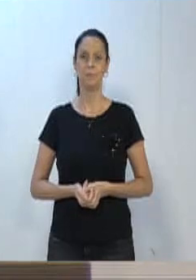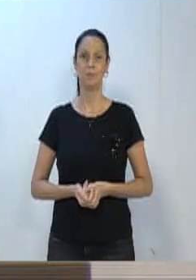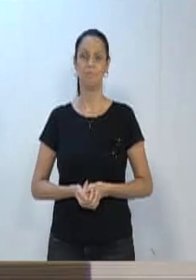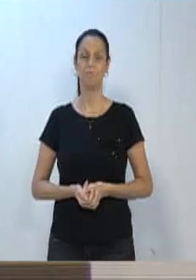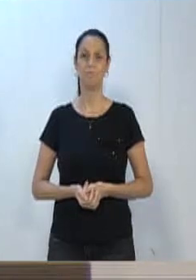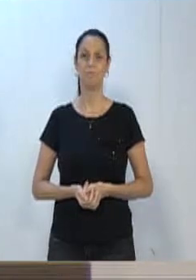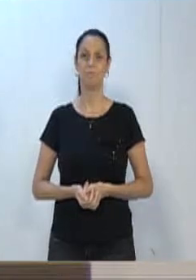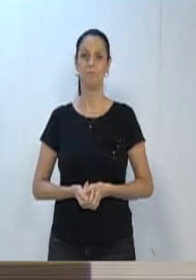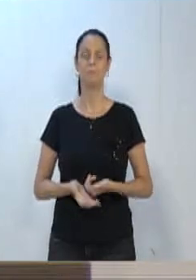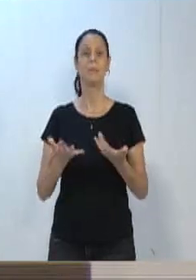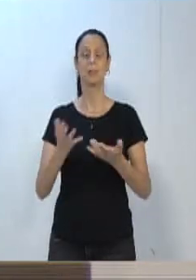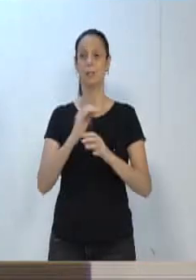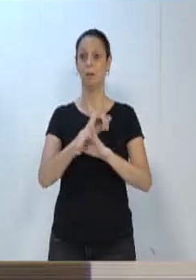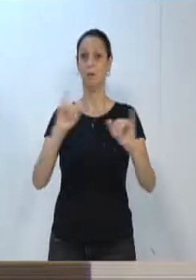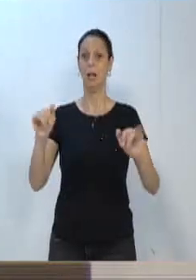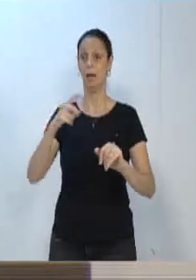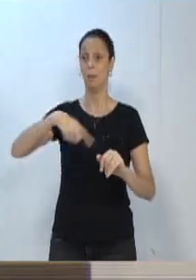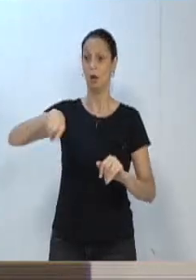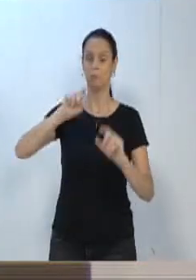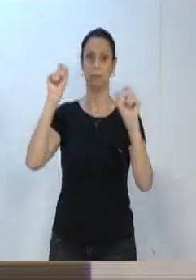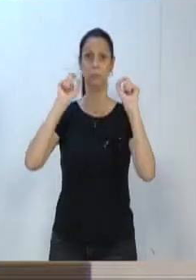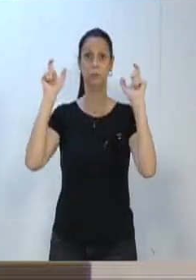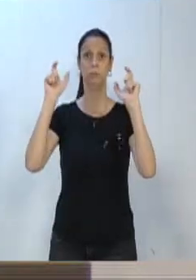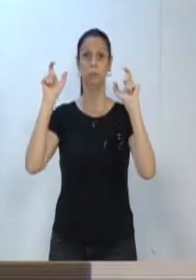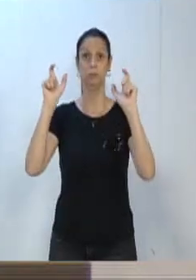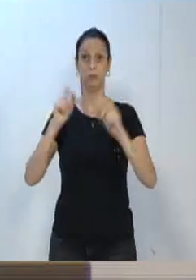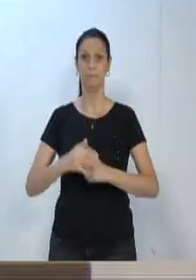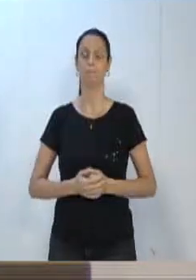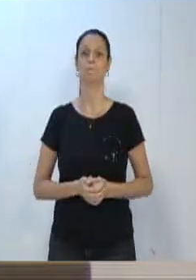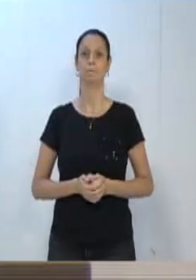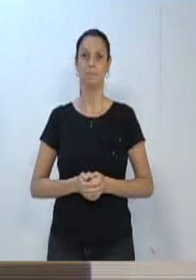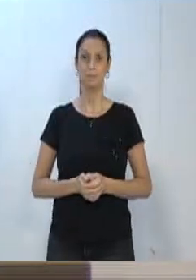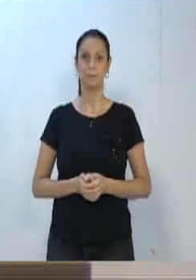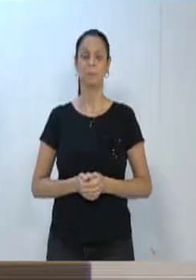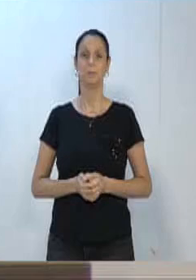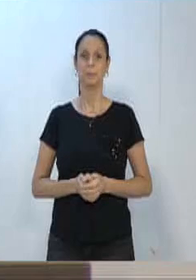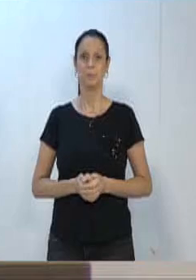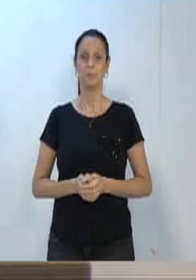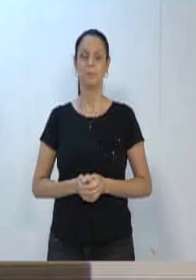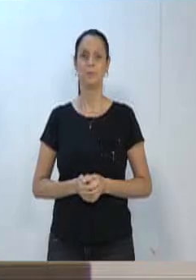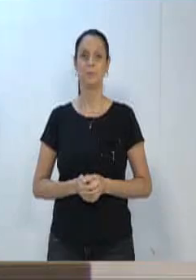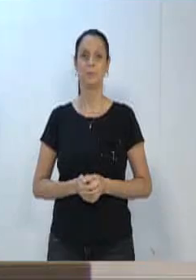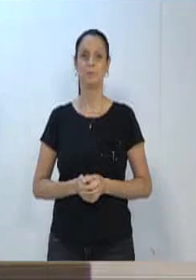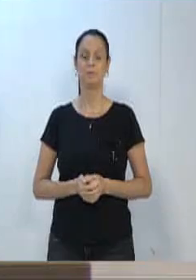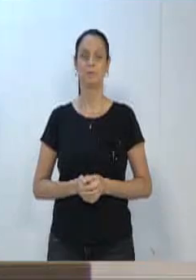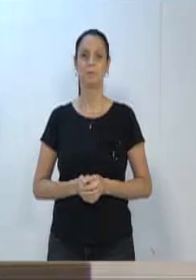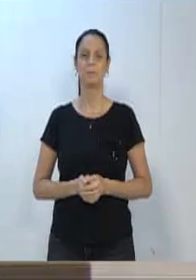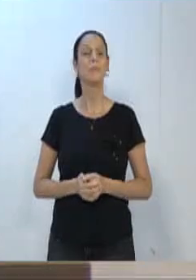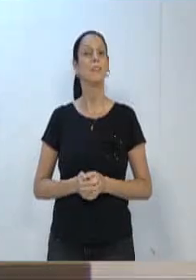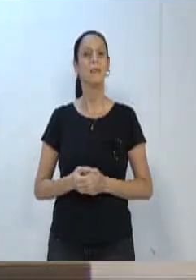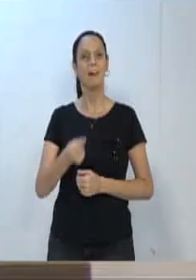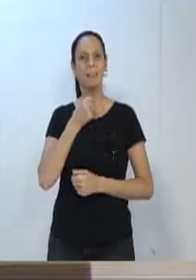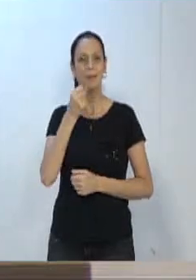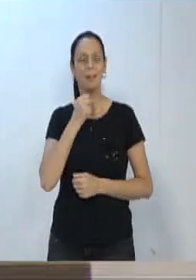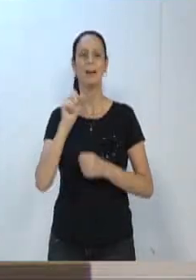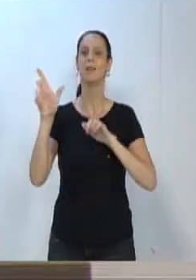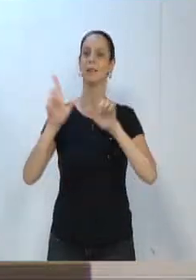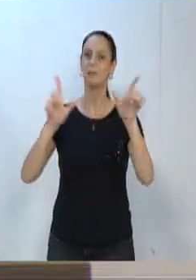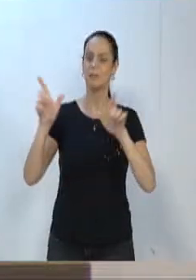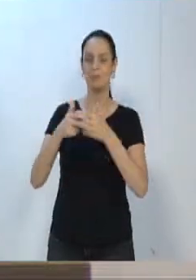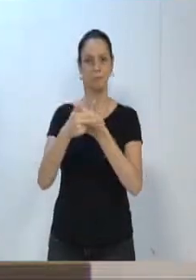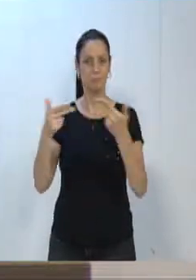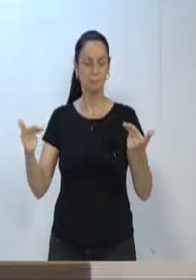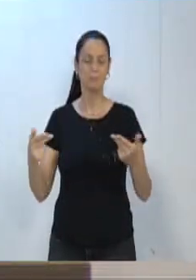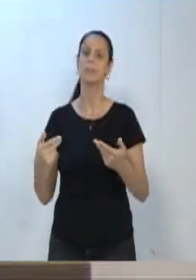querendo dar um alerta, se assim pode-se dizer, vereadorito, à nossa imprensa aqui na cidade de Blumenau, que às